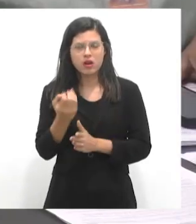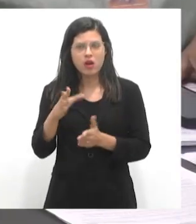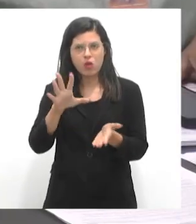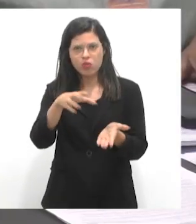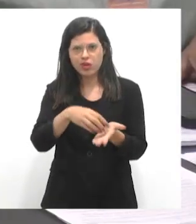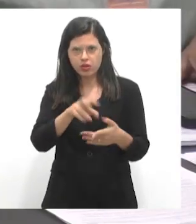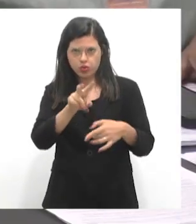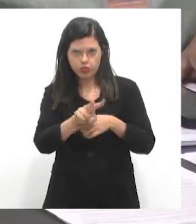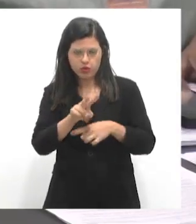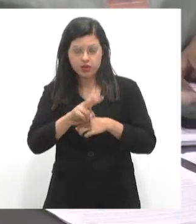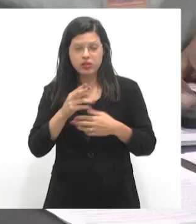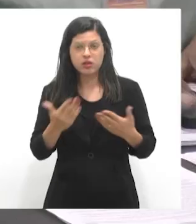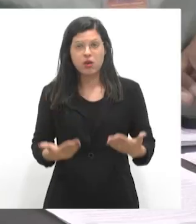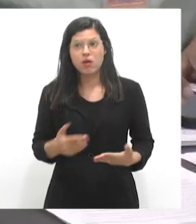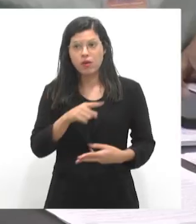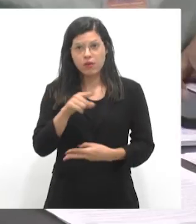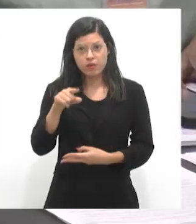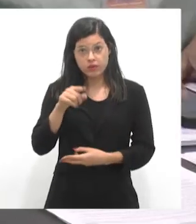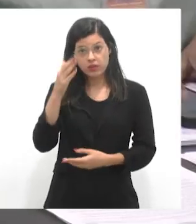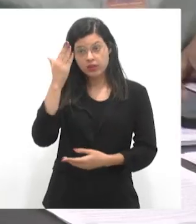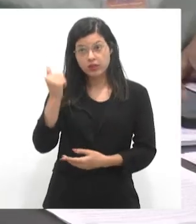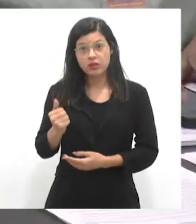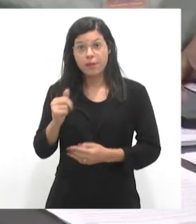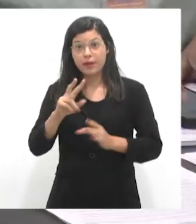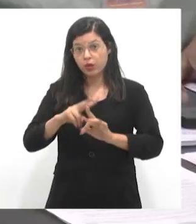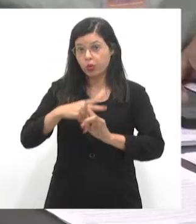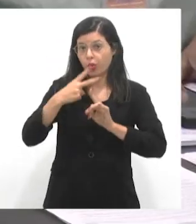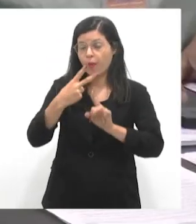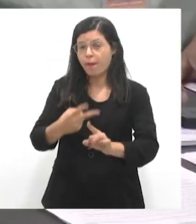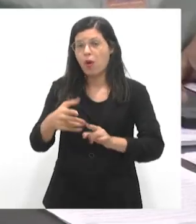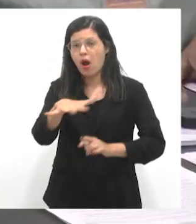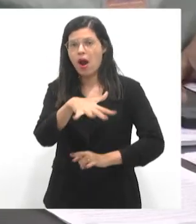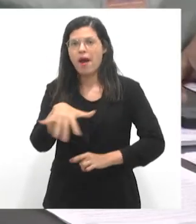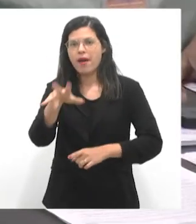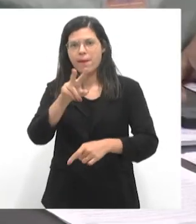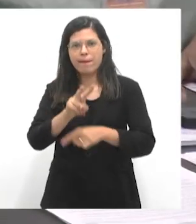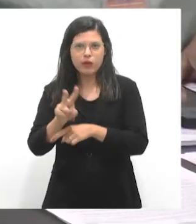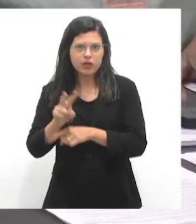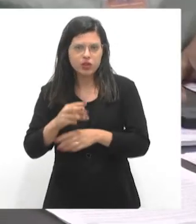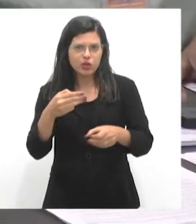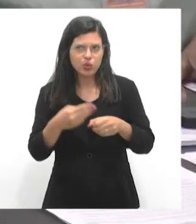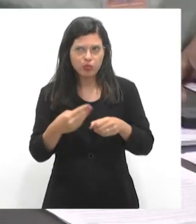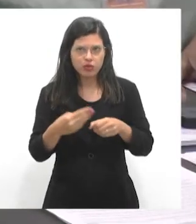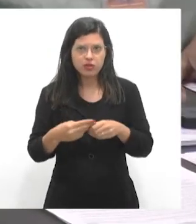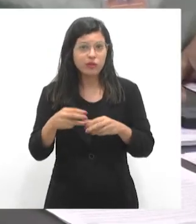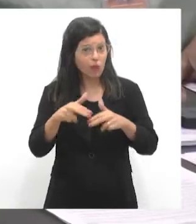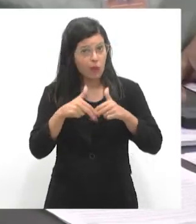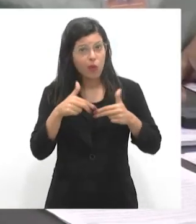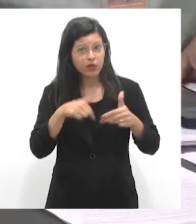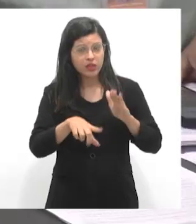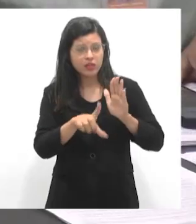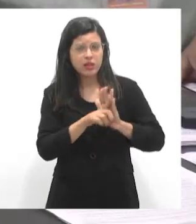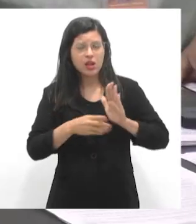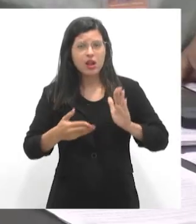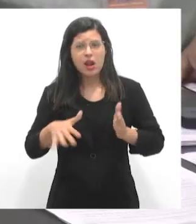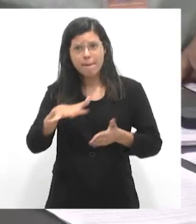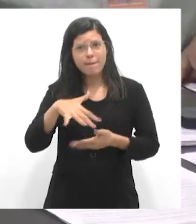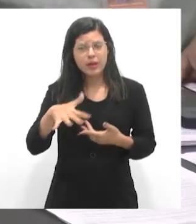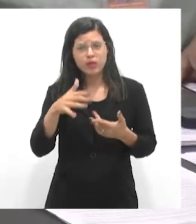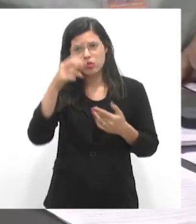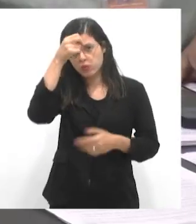sabem que dobrou a área protegida dos municípios graças a isso. A maior parte dos prefeitos era contra